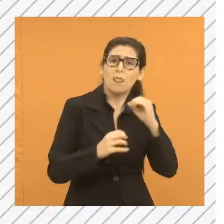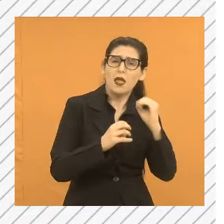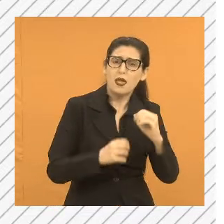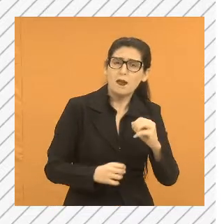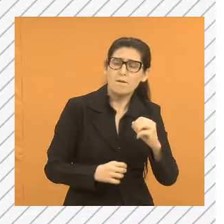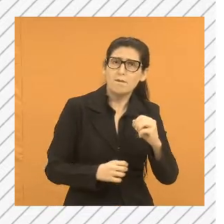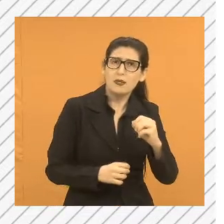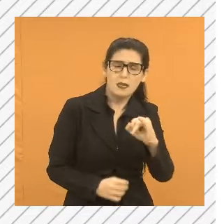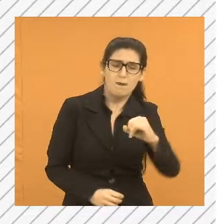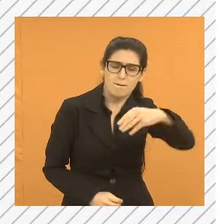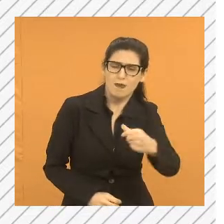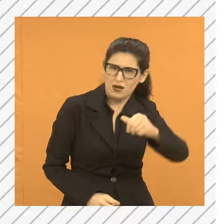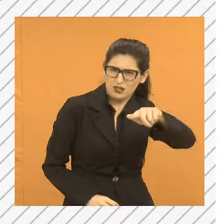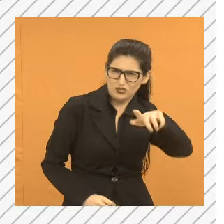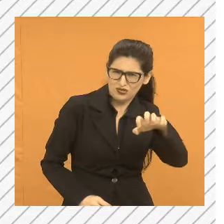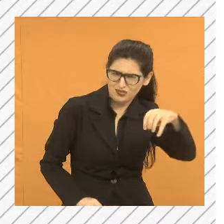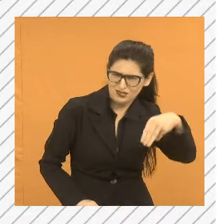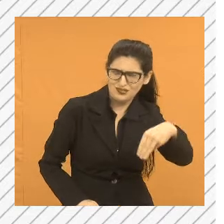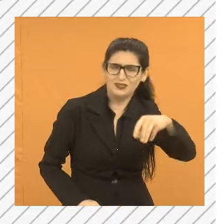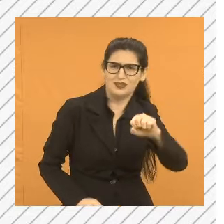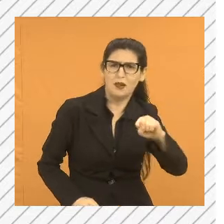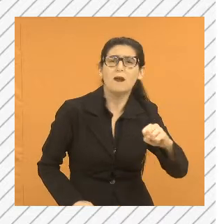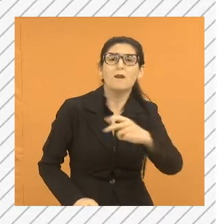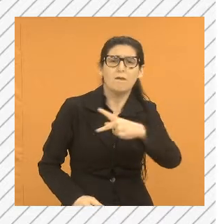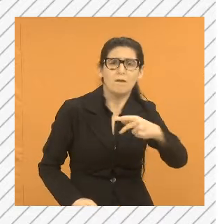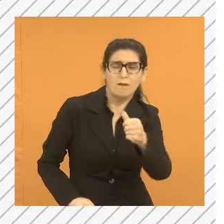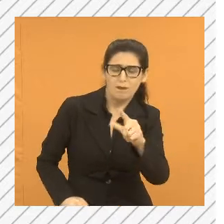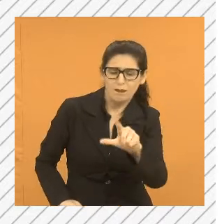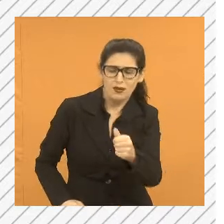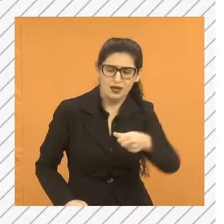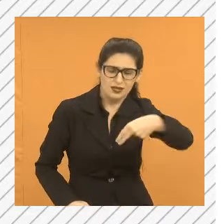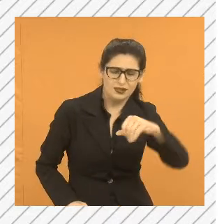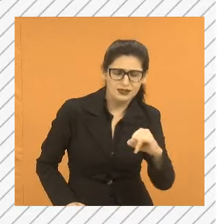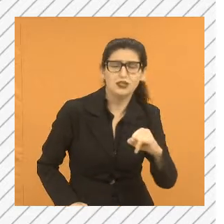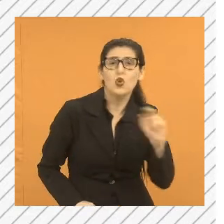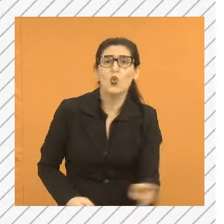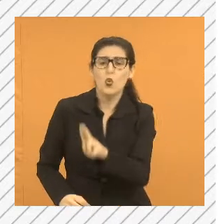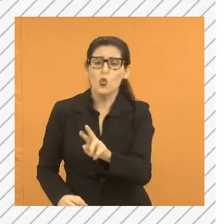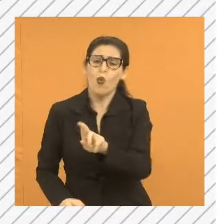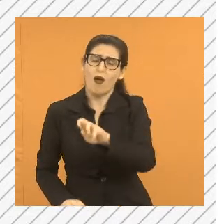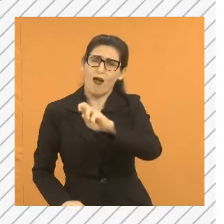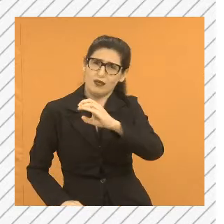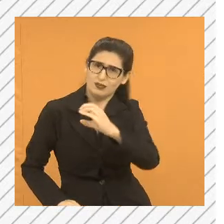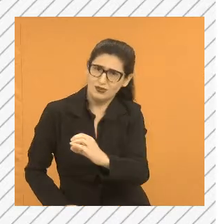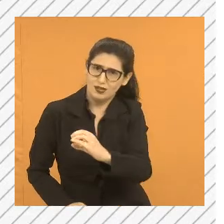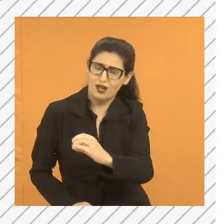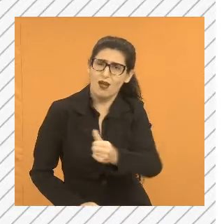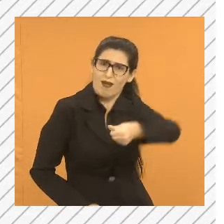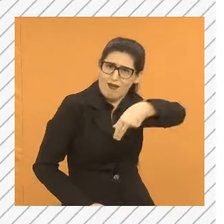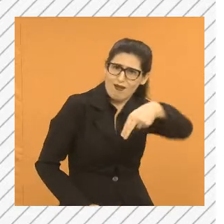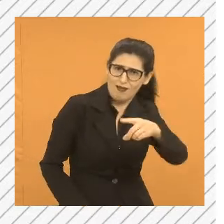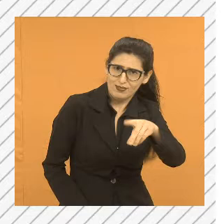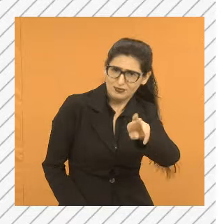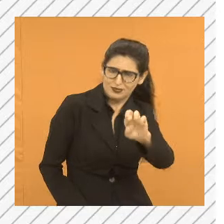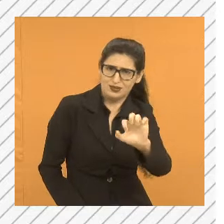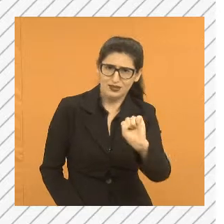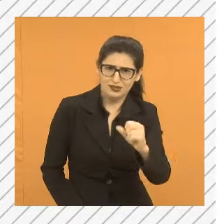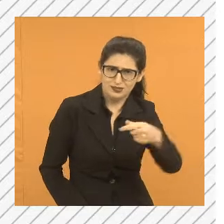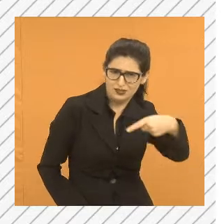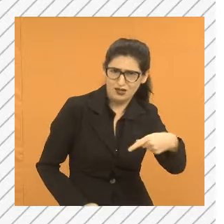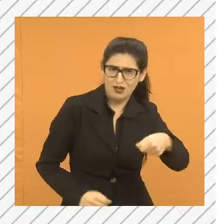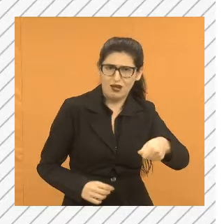e Plane, Unidade de Radiologia Clínica, URC, Andresa Cristina, Centro